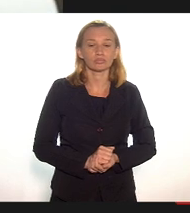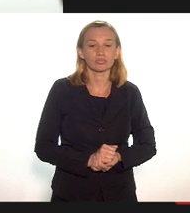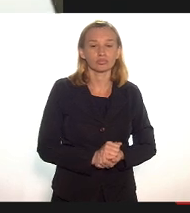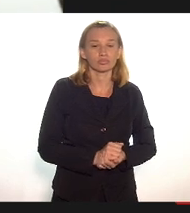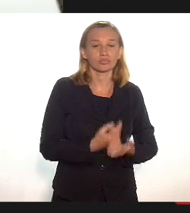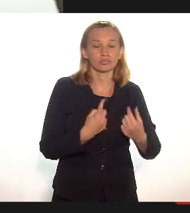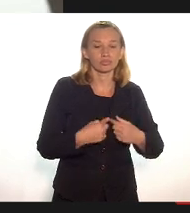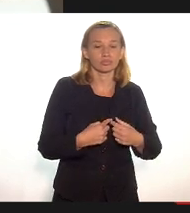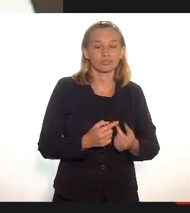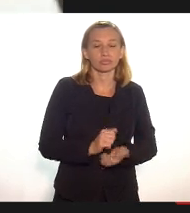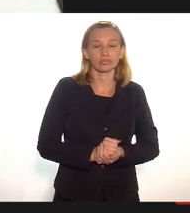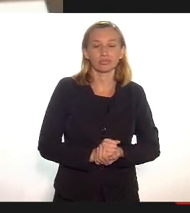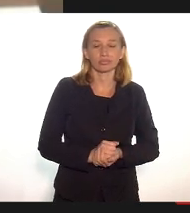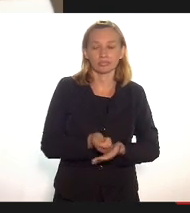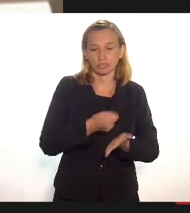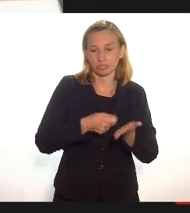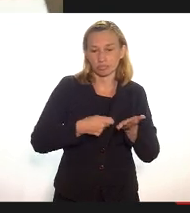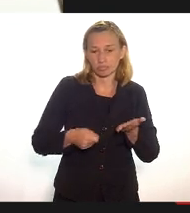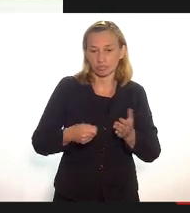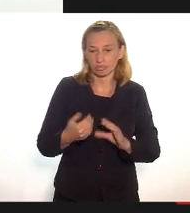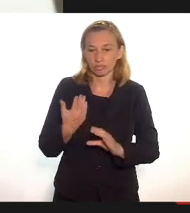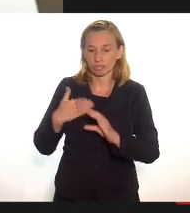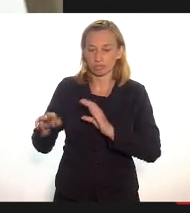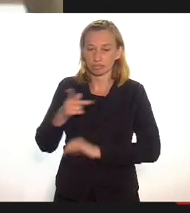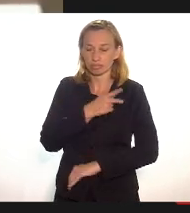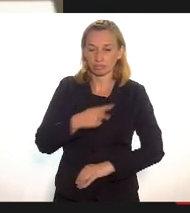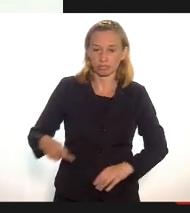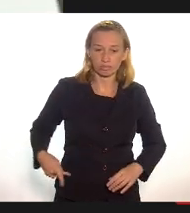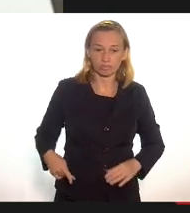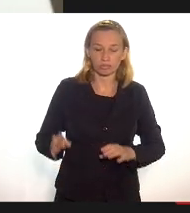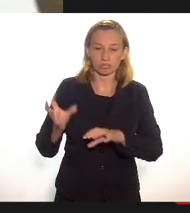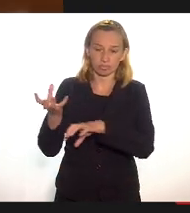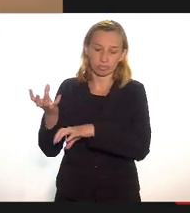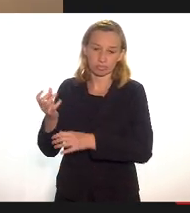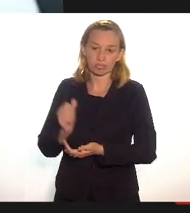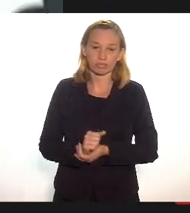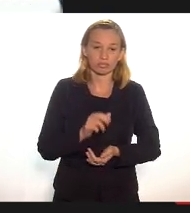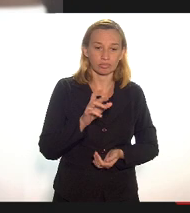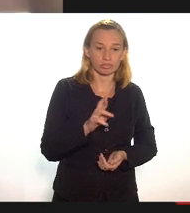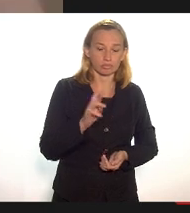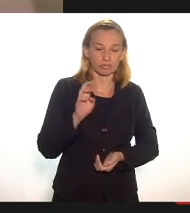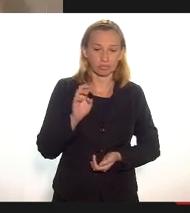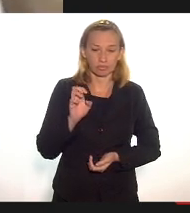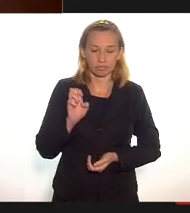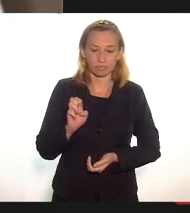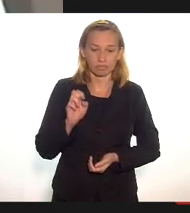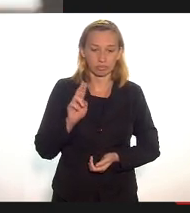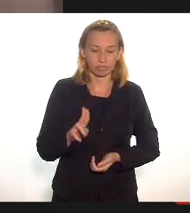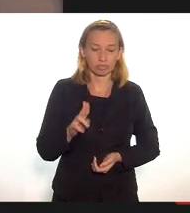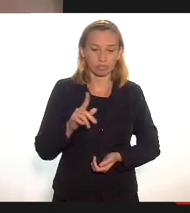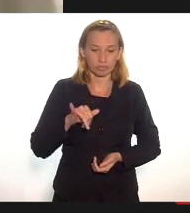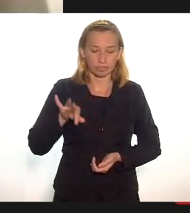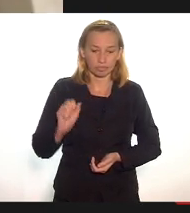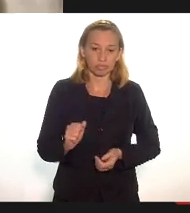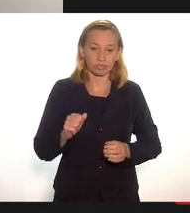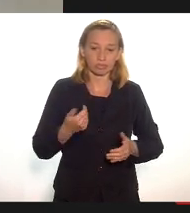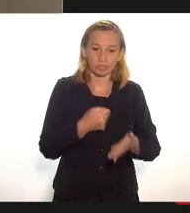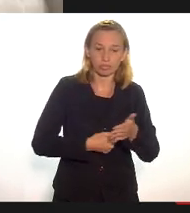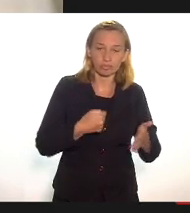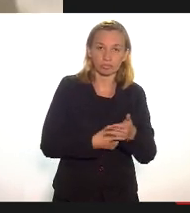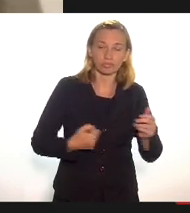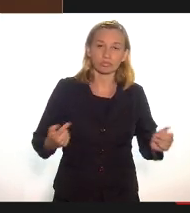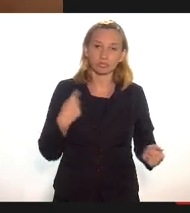ser encaminhado com assinaturas para o presidente da Câmara, Arthur Maia. Então, é uma luta conjunta, todos nós estamos nela, e